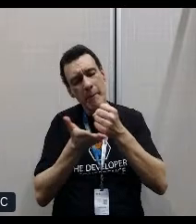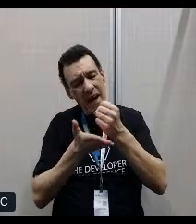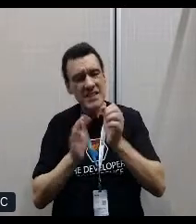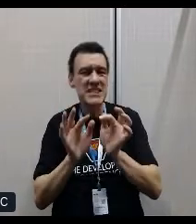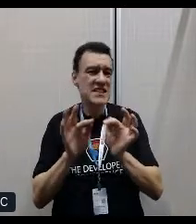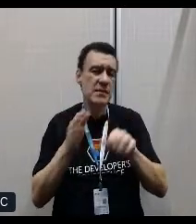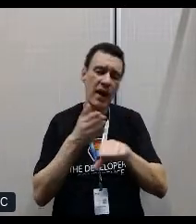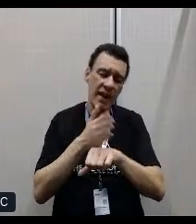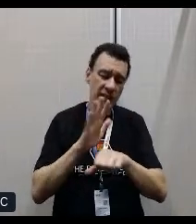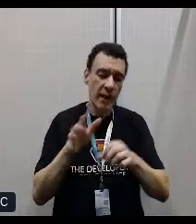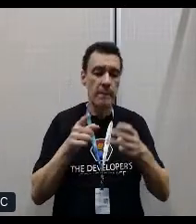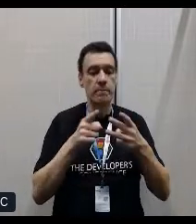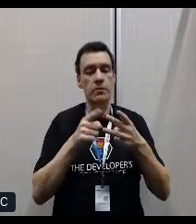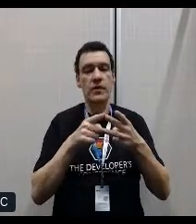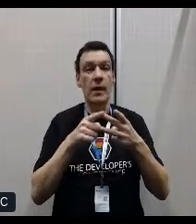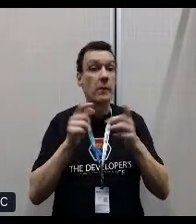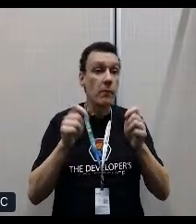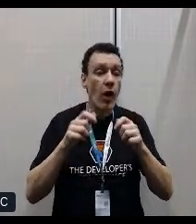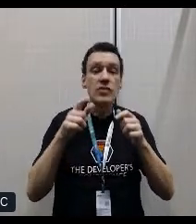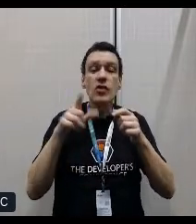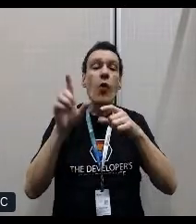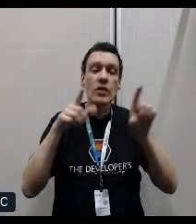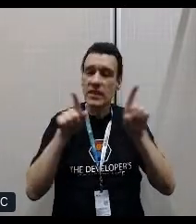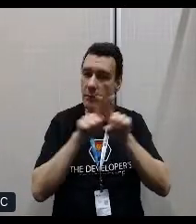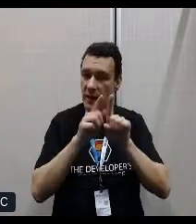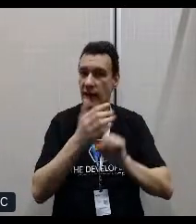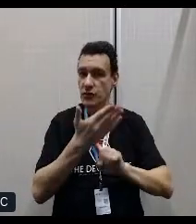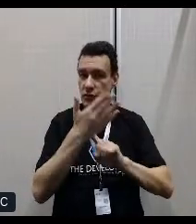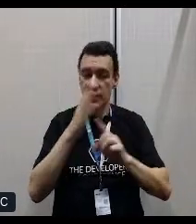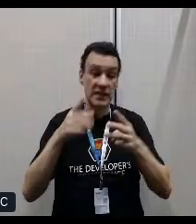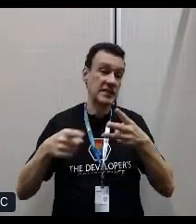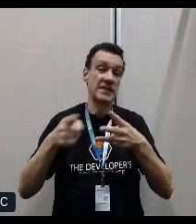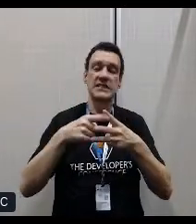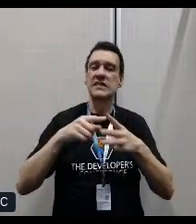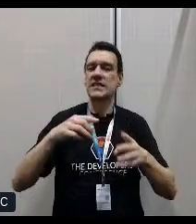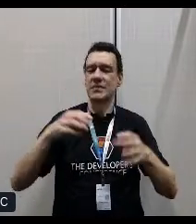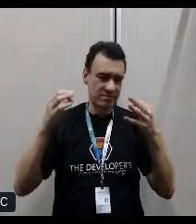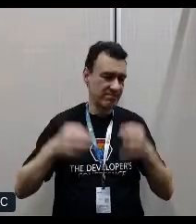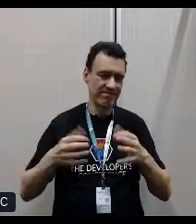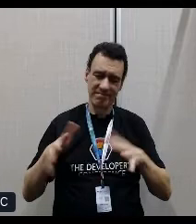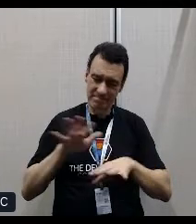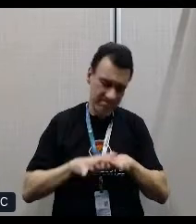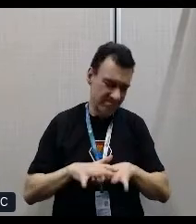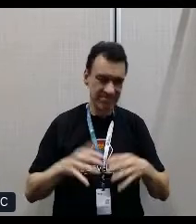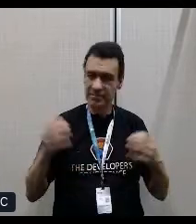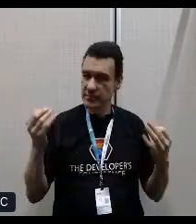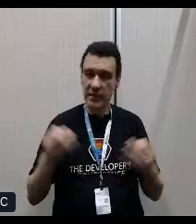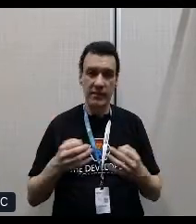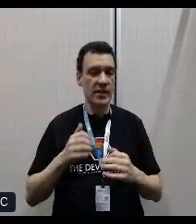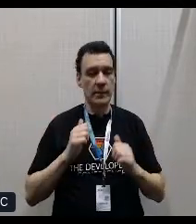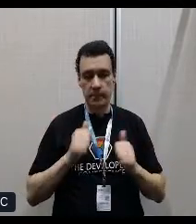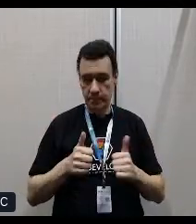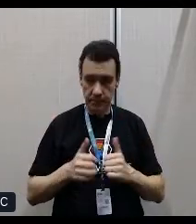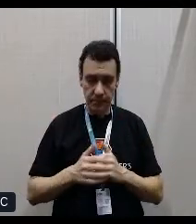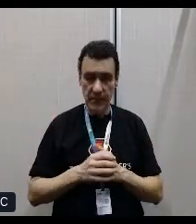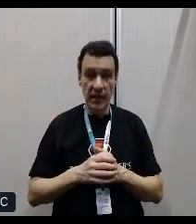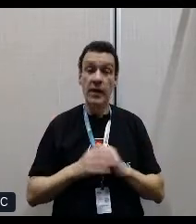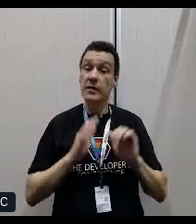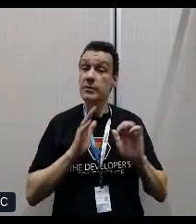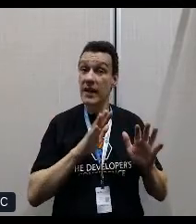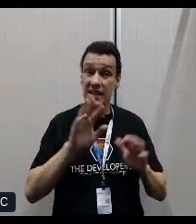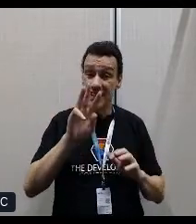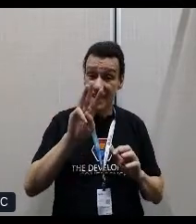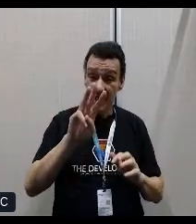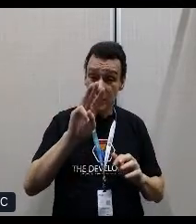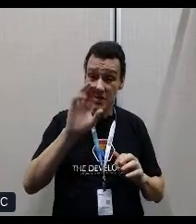mais inclusivo. É basicamente sobre a dificuldade de implementação também. Mas quando a gente fala sobre WCAG, a gente